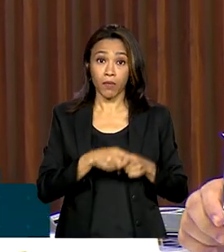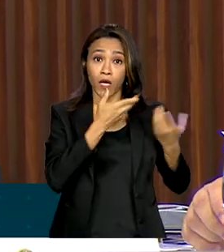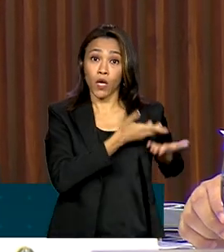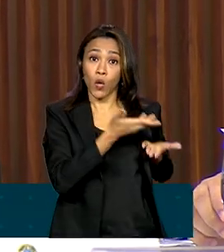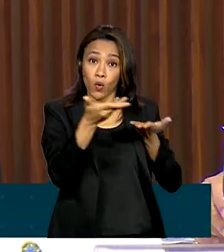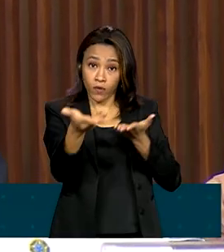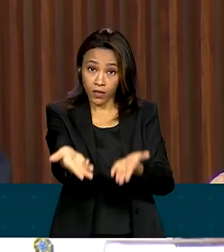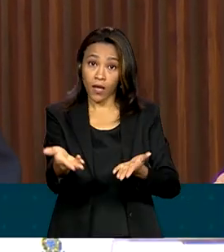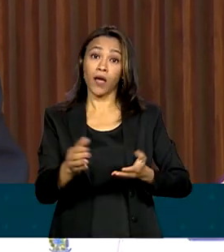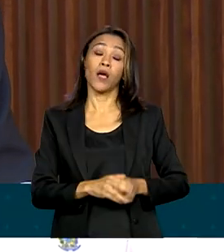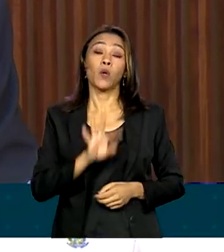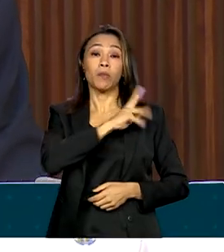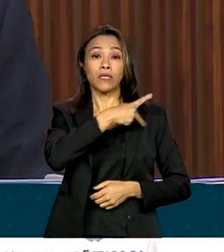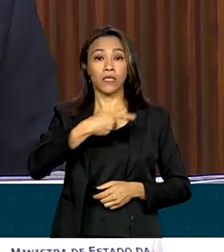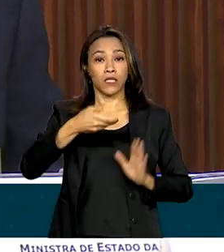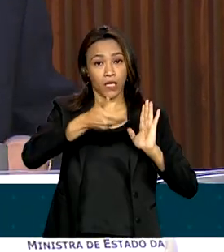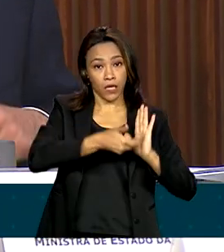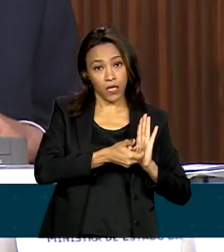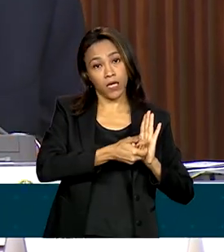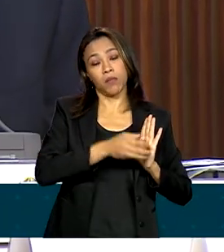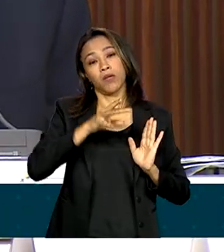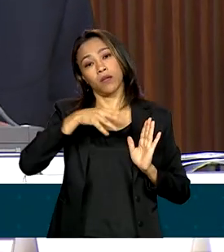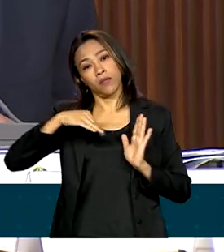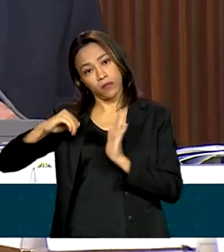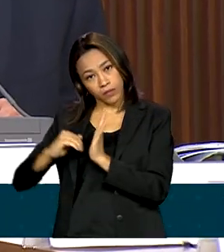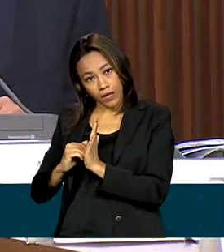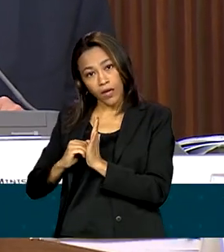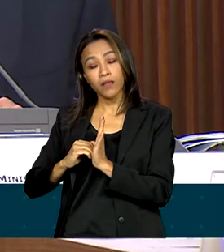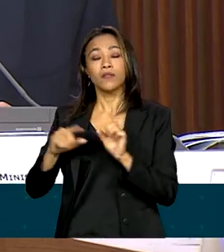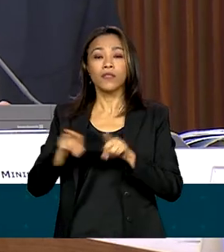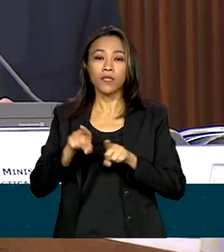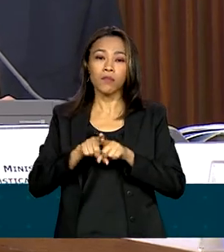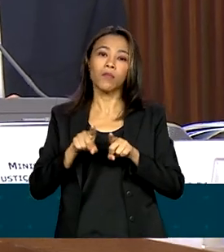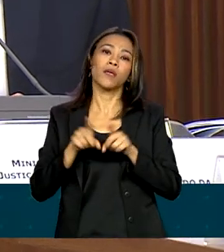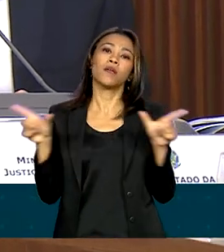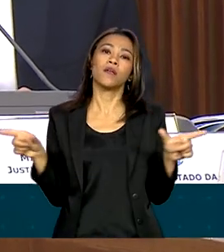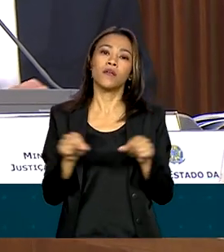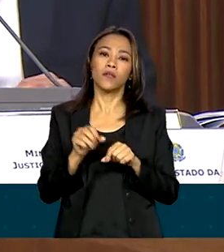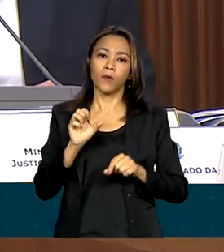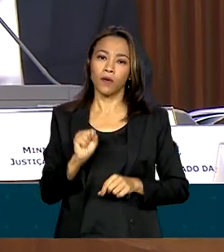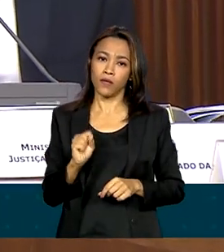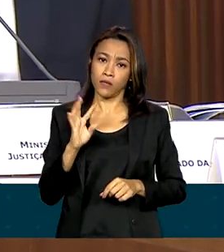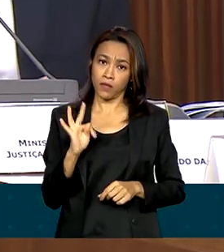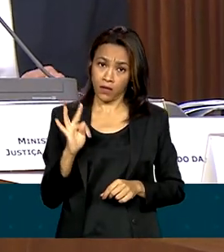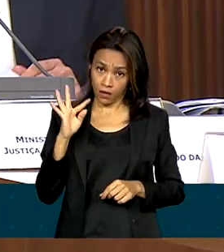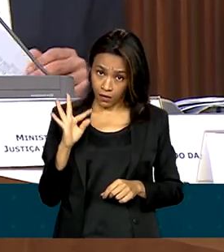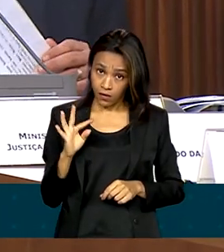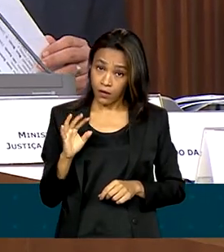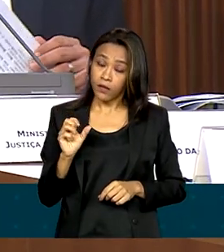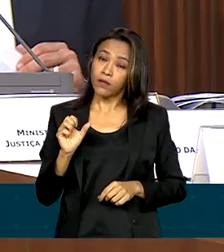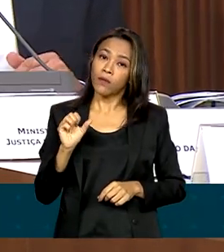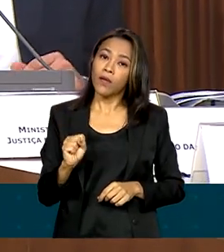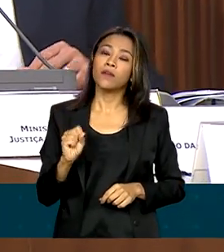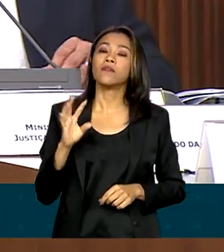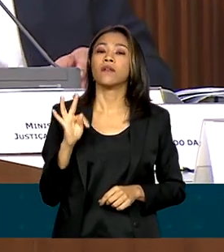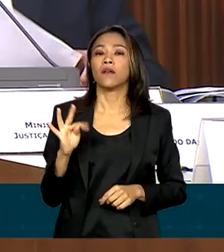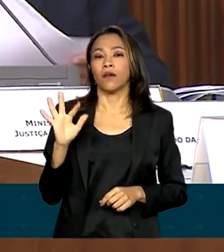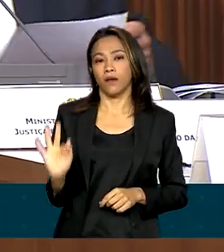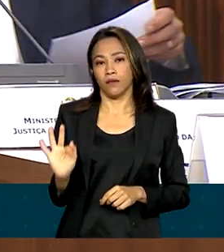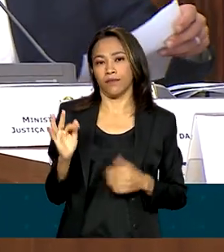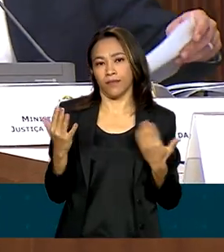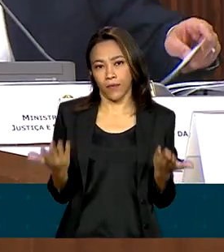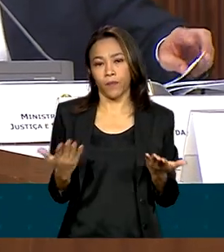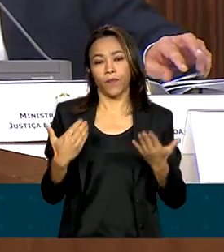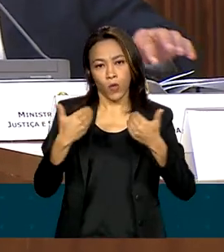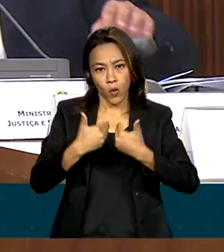do Senado, o presidente da Câmara e a presidenta do STF também estarão junto conosco no almoço. Então, quero dar o início da